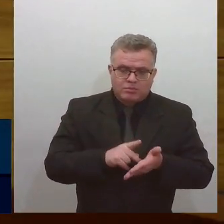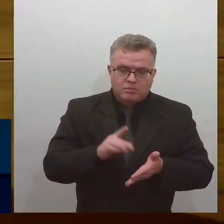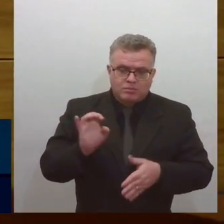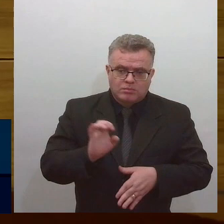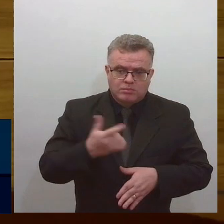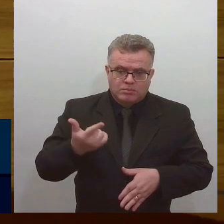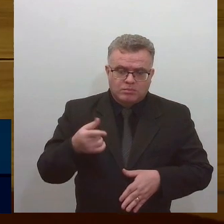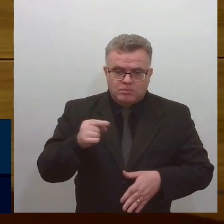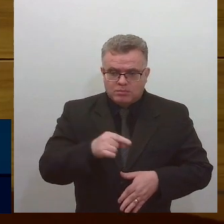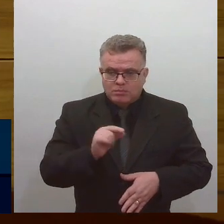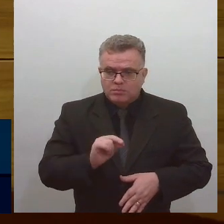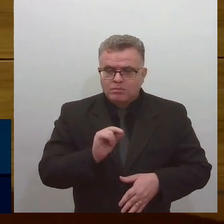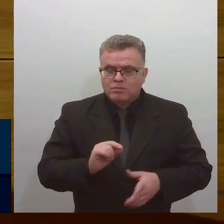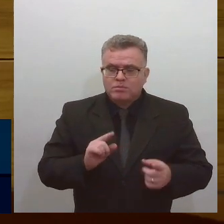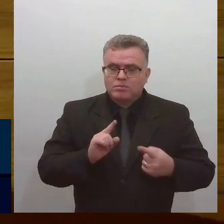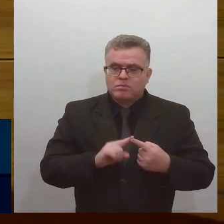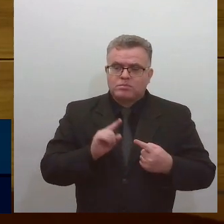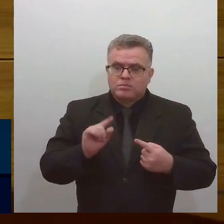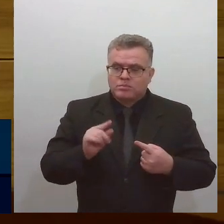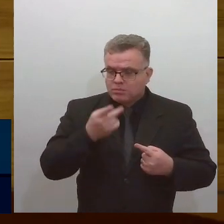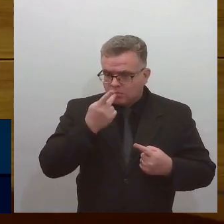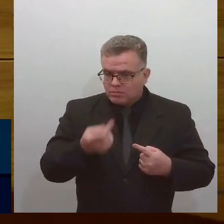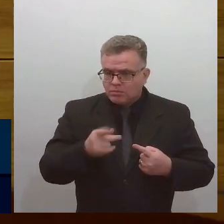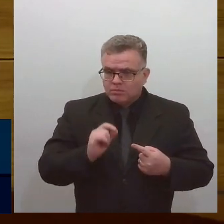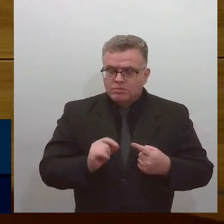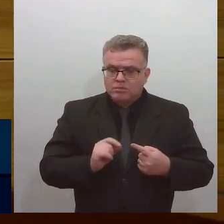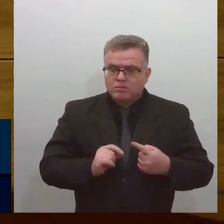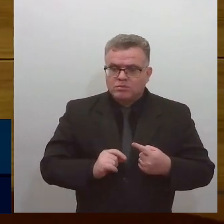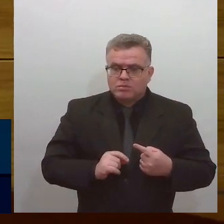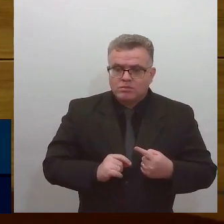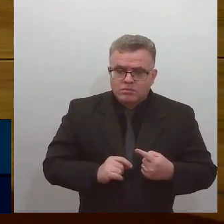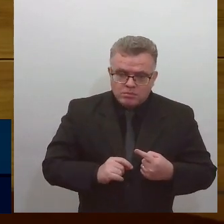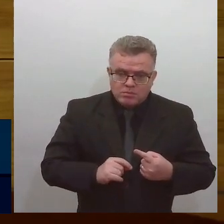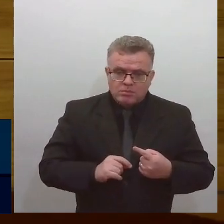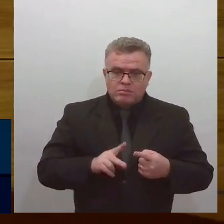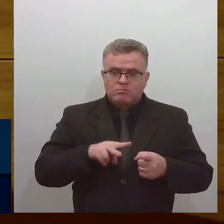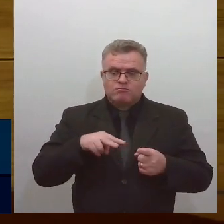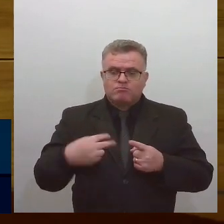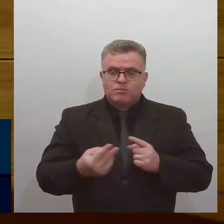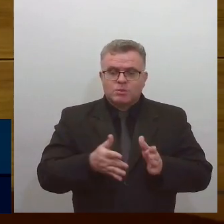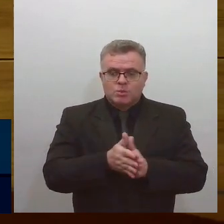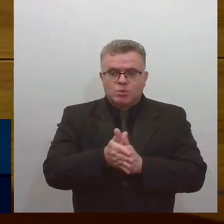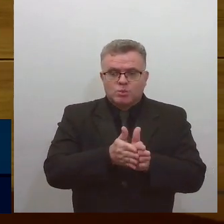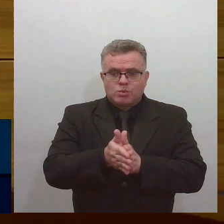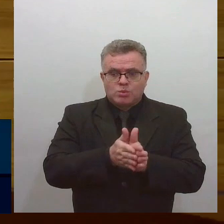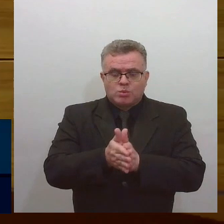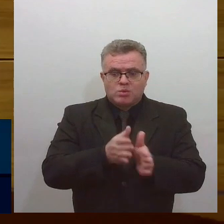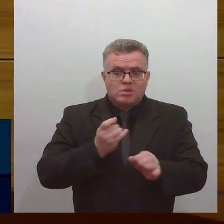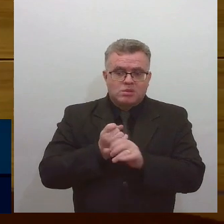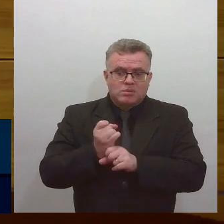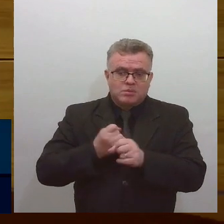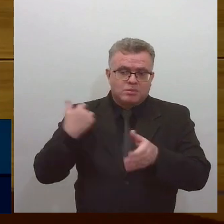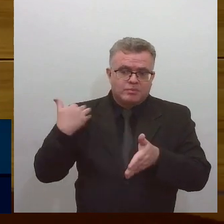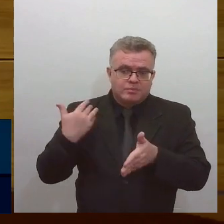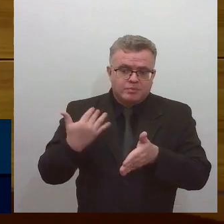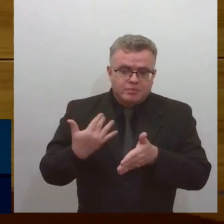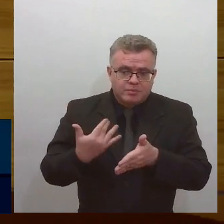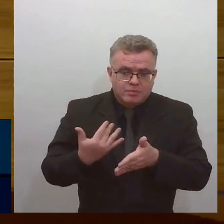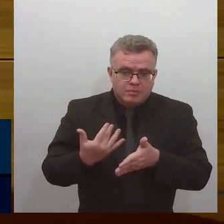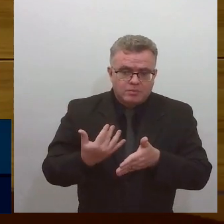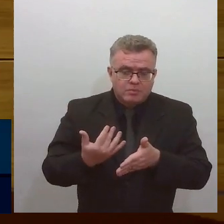primeira O senhor falou aí agora né é uma expectativa que já tem de muitos anos de acontecer uma